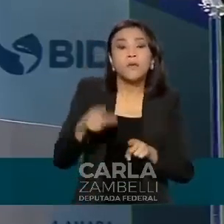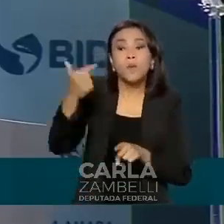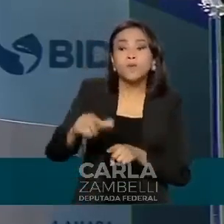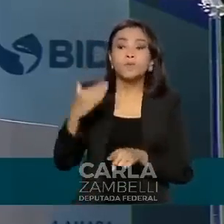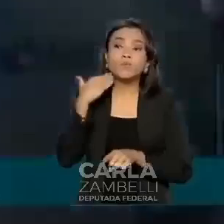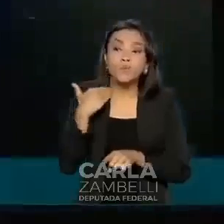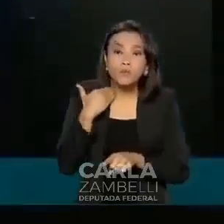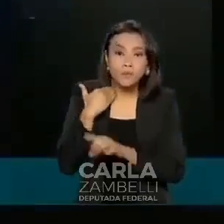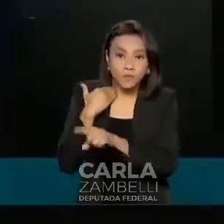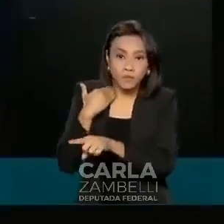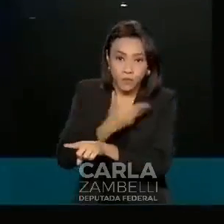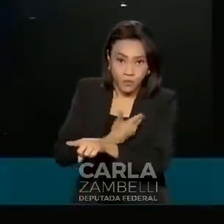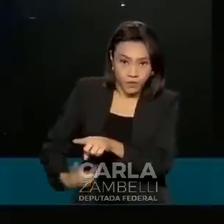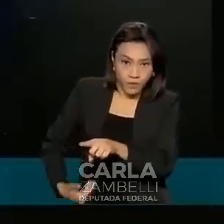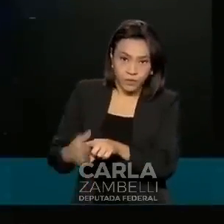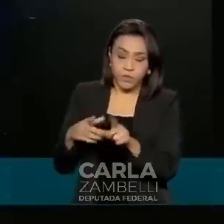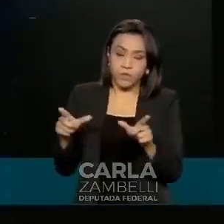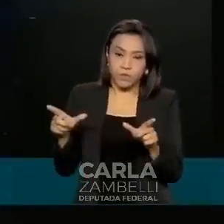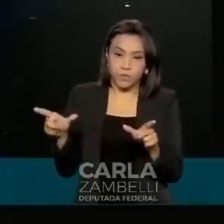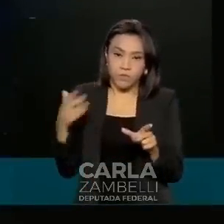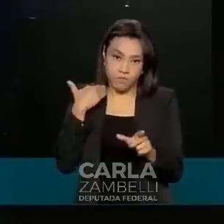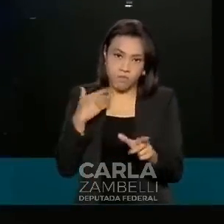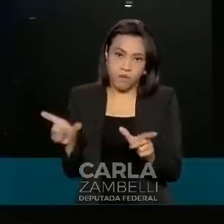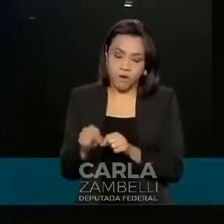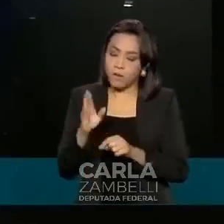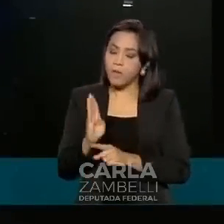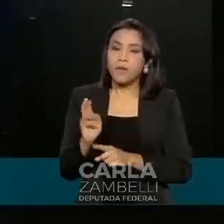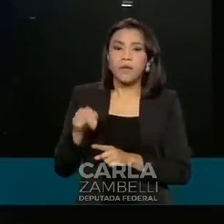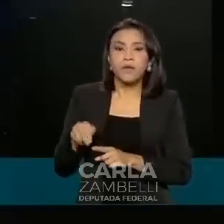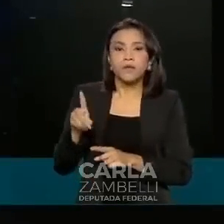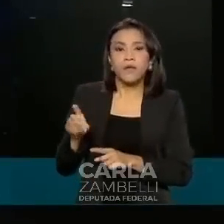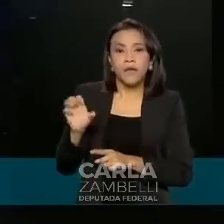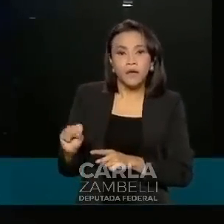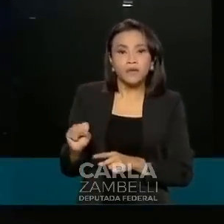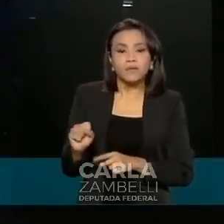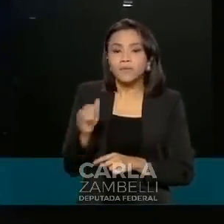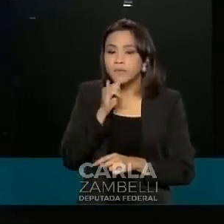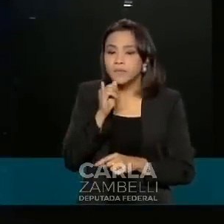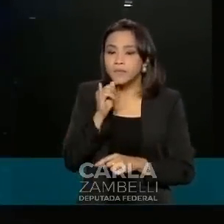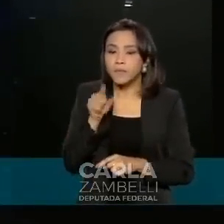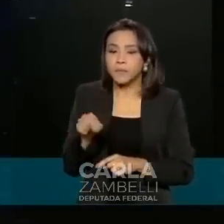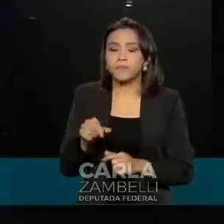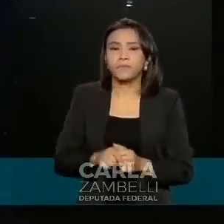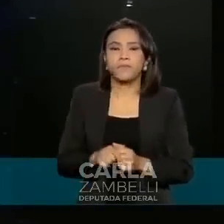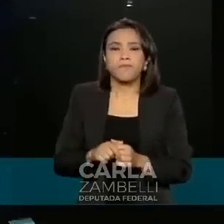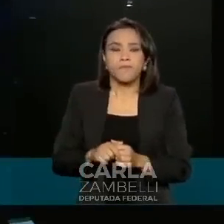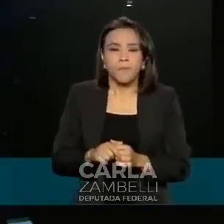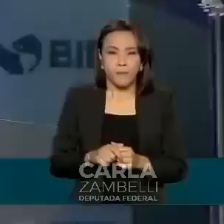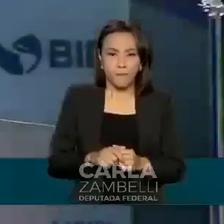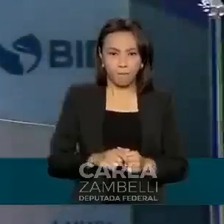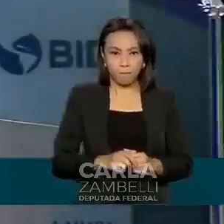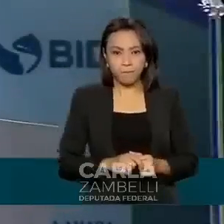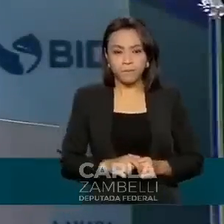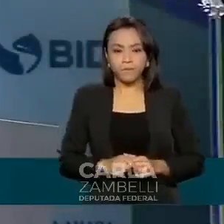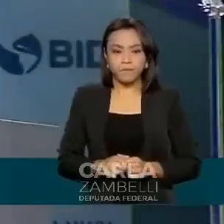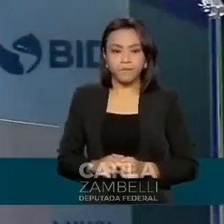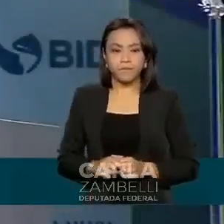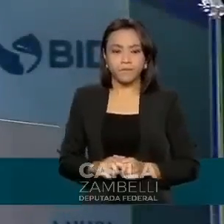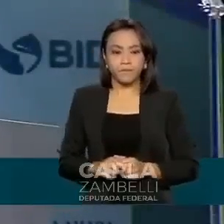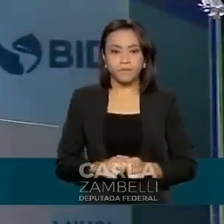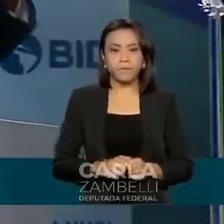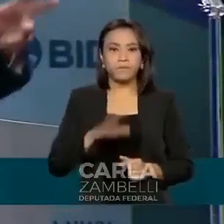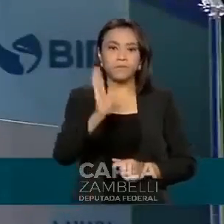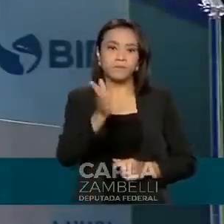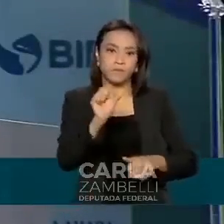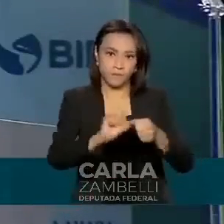dos bancos públicos o BNDS fazendo hoje uma plataforma de por exemplo saneamento tá reestruturante Finanças estados